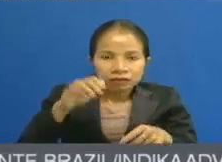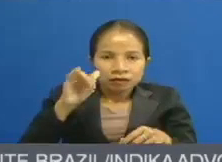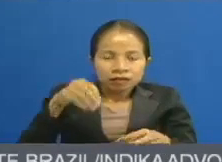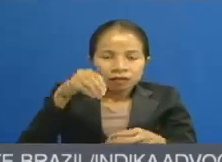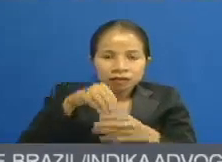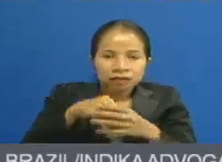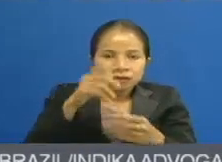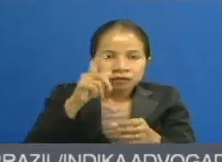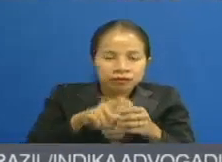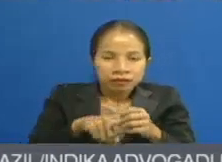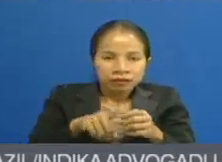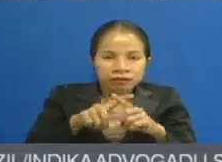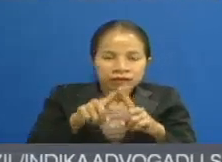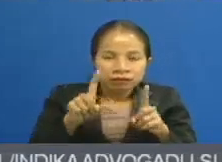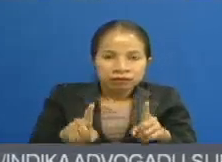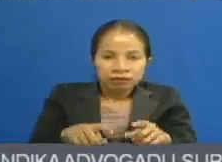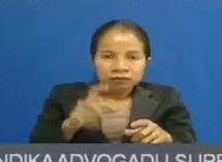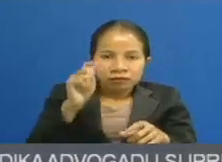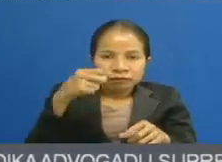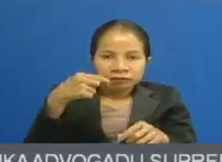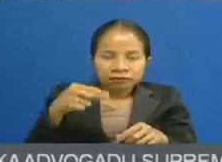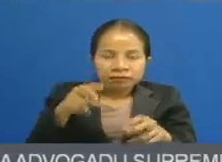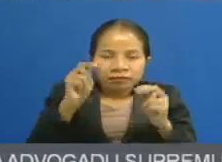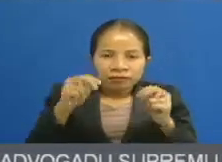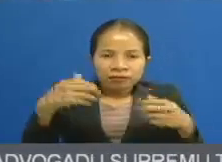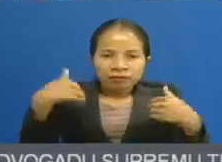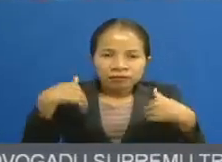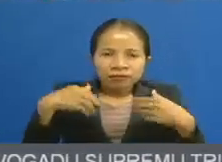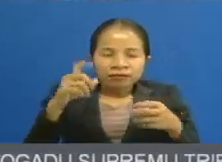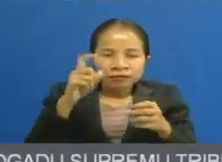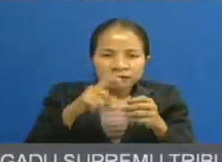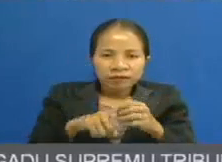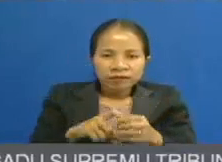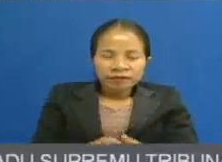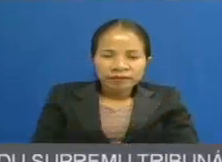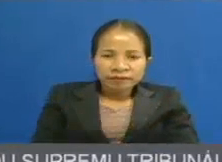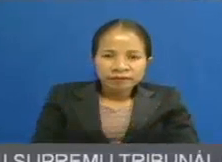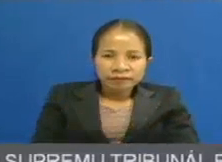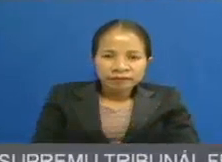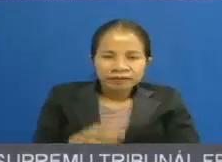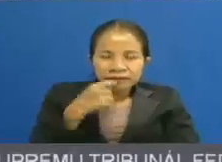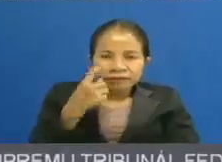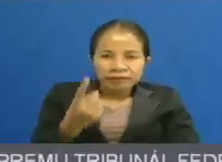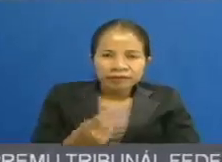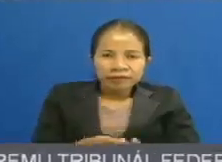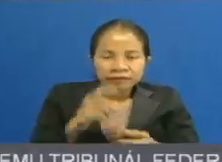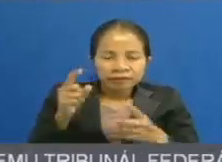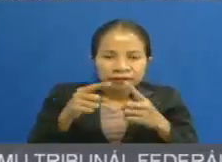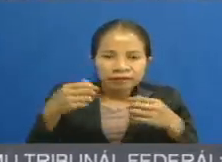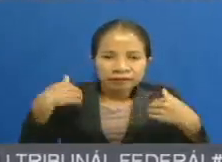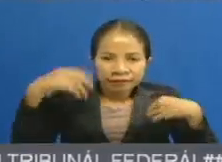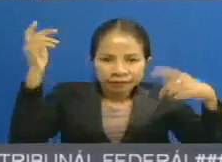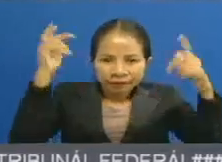makhatama combustível deit. Maibe, Timor GEP mos tenki iha stok reserva. Nia argumenta. Wang hira iha